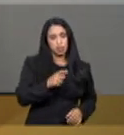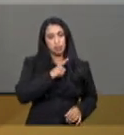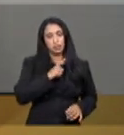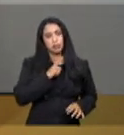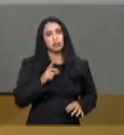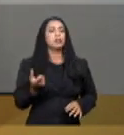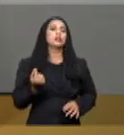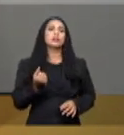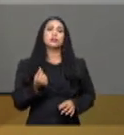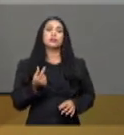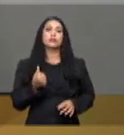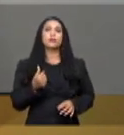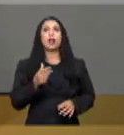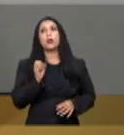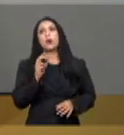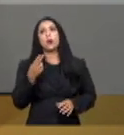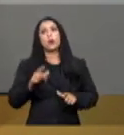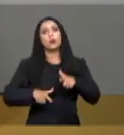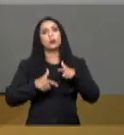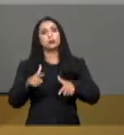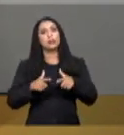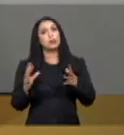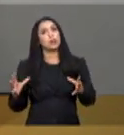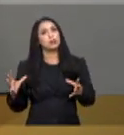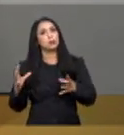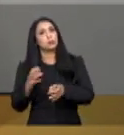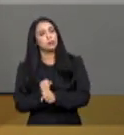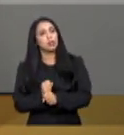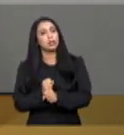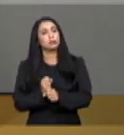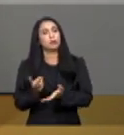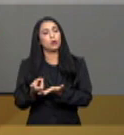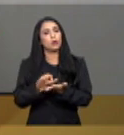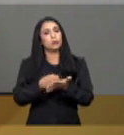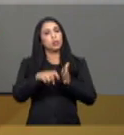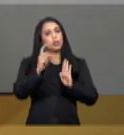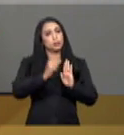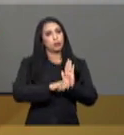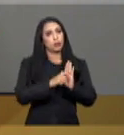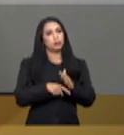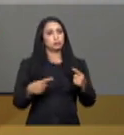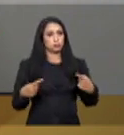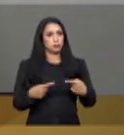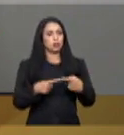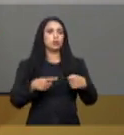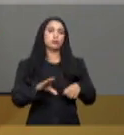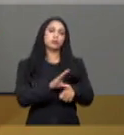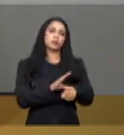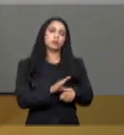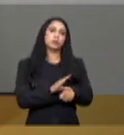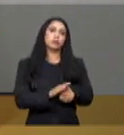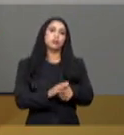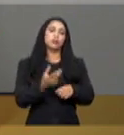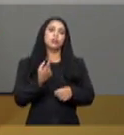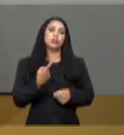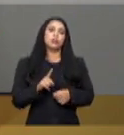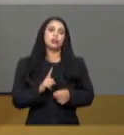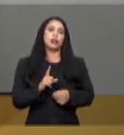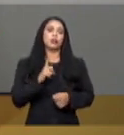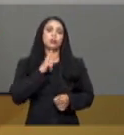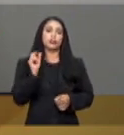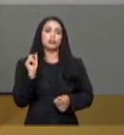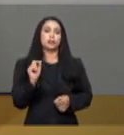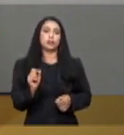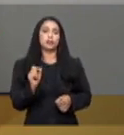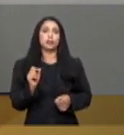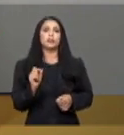da prestação do serviço somado ao próprio tributo. Constitucionalidade, recurso desprovido, relator